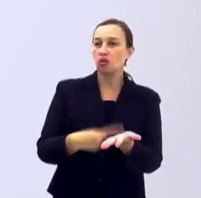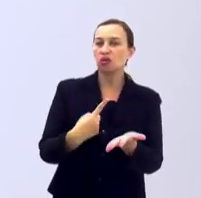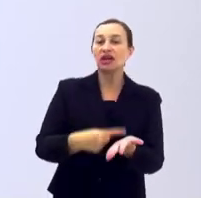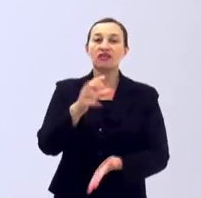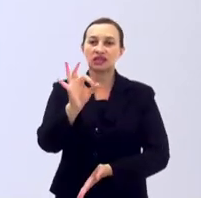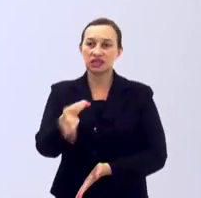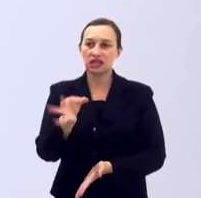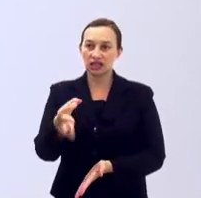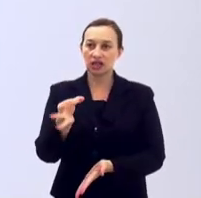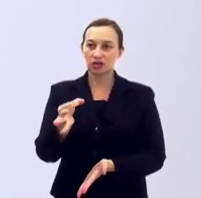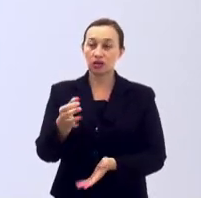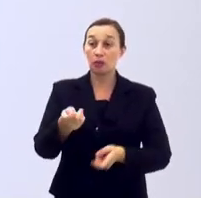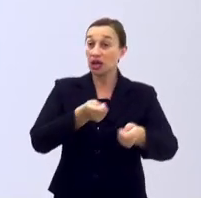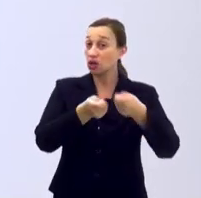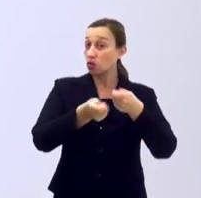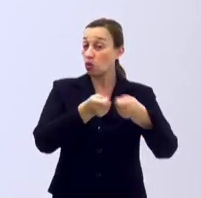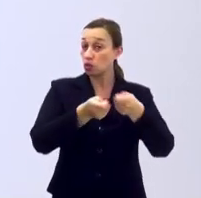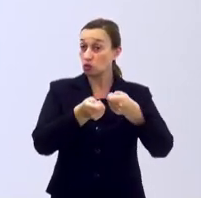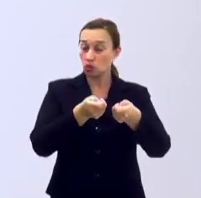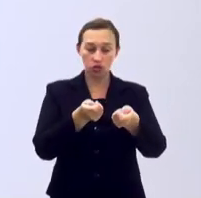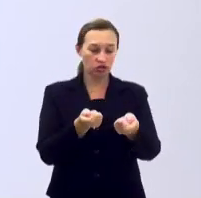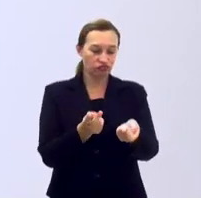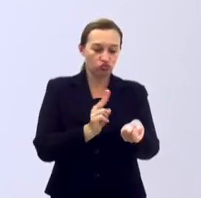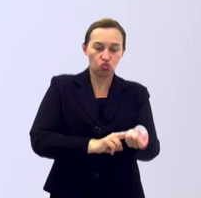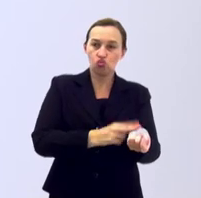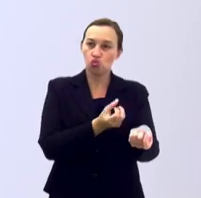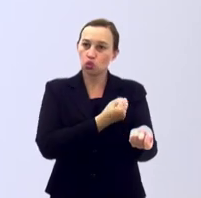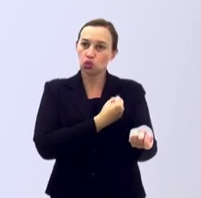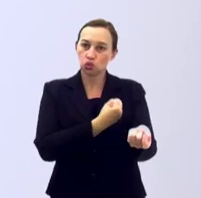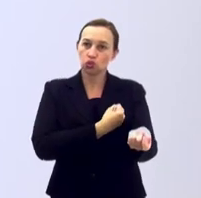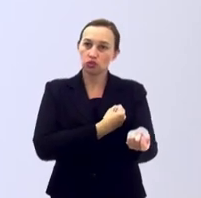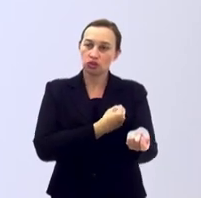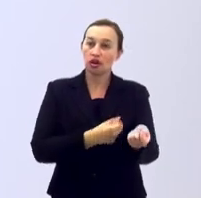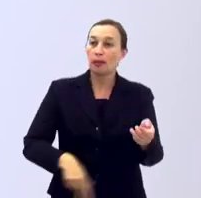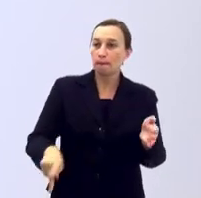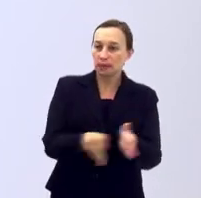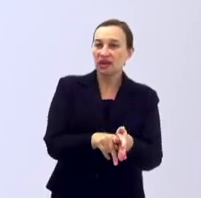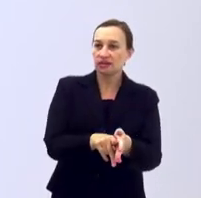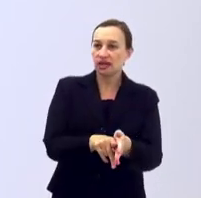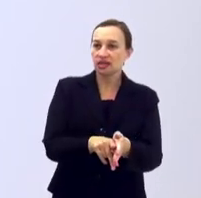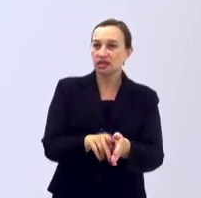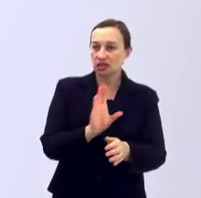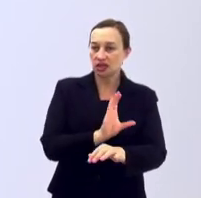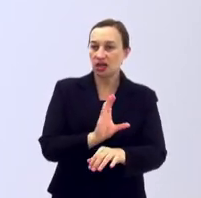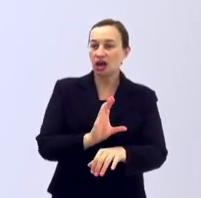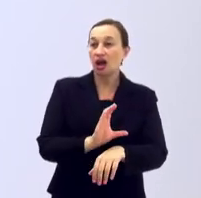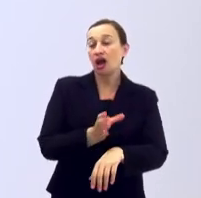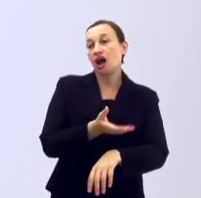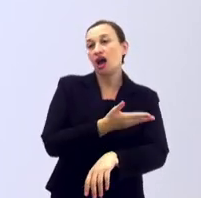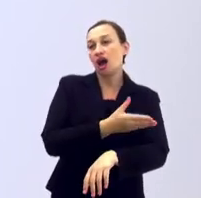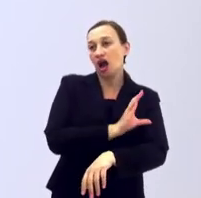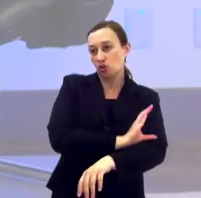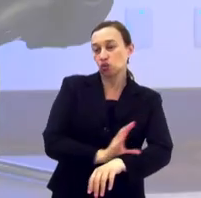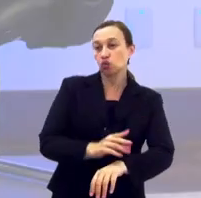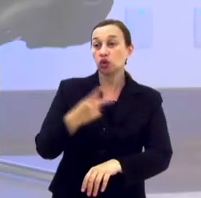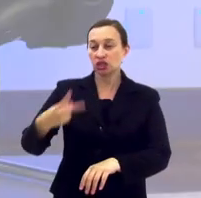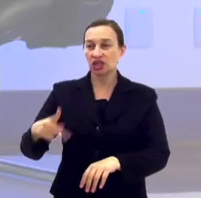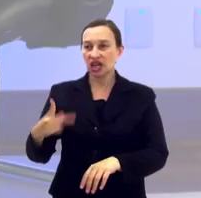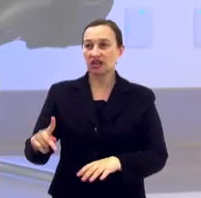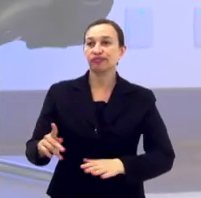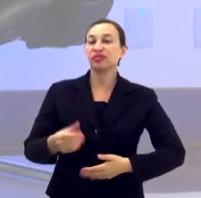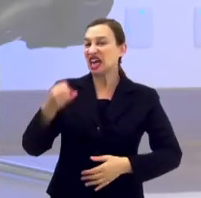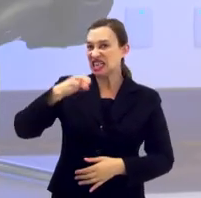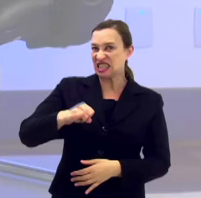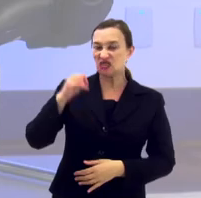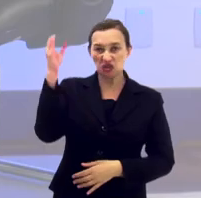marcavam para exatamente ter o controle e a anotação de tudo. Faz parte da... Paulo, se